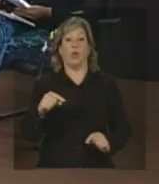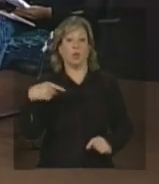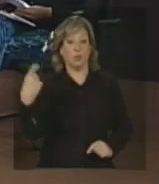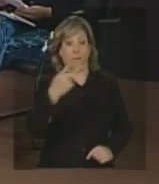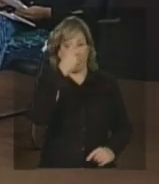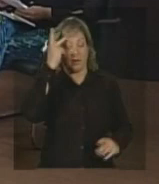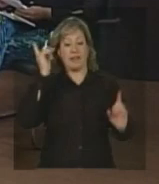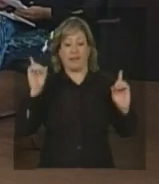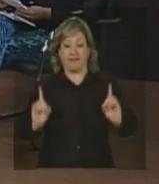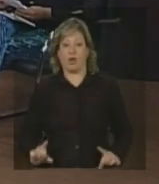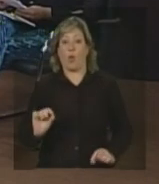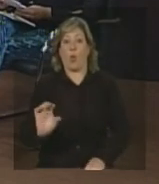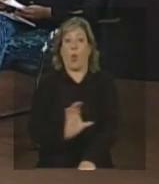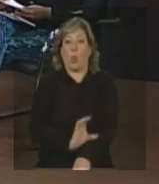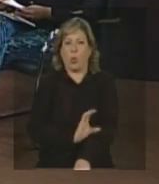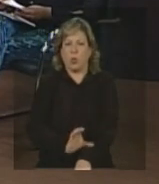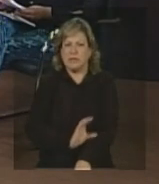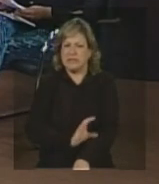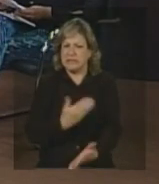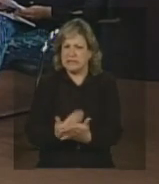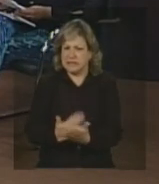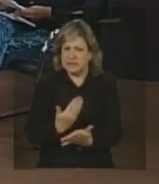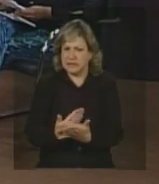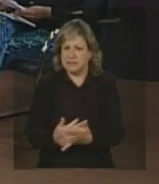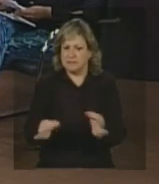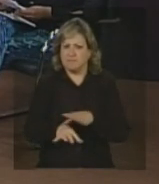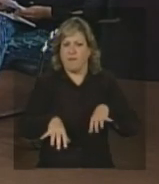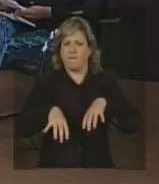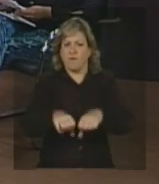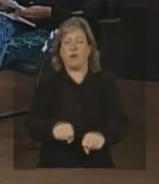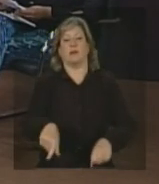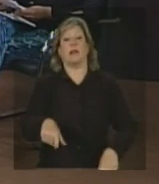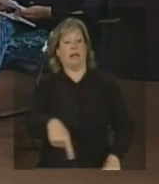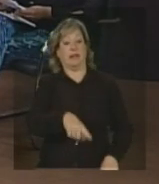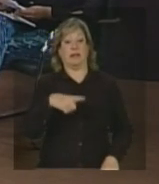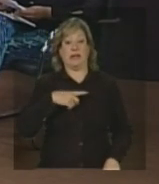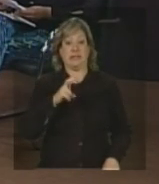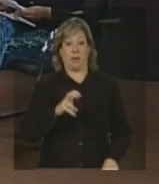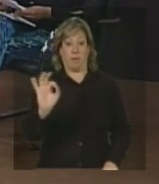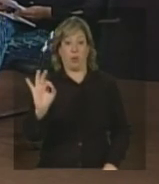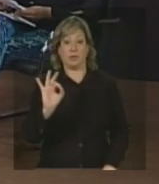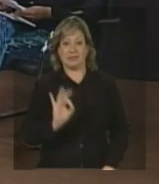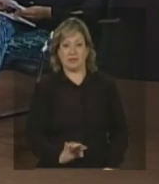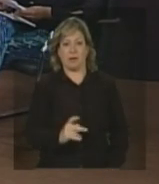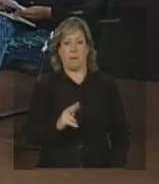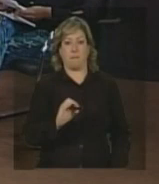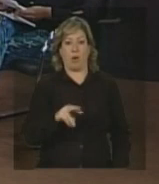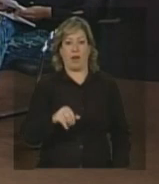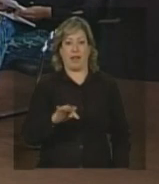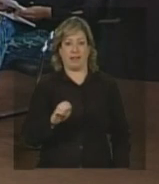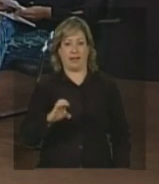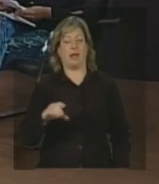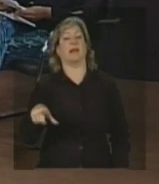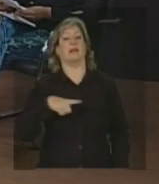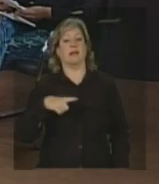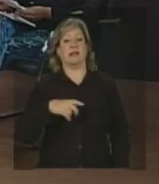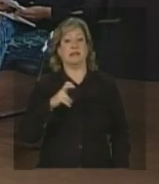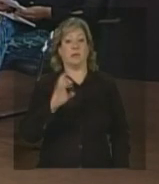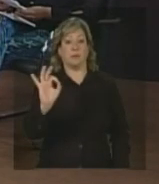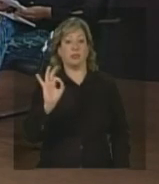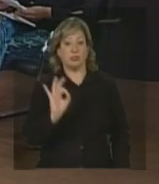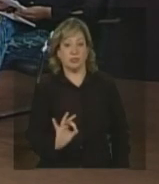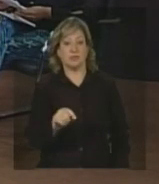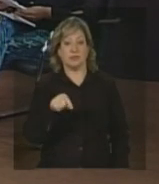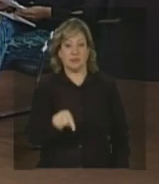em qualificação também, né? 5% das vagas constantes no Pronatec, 5% das vagas do